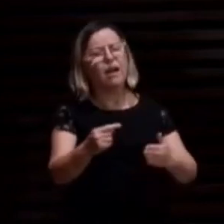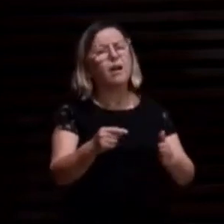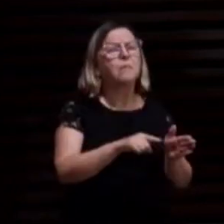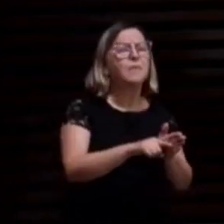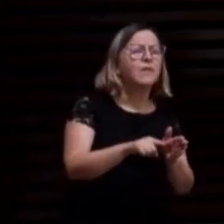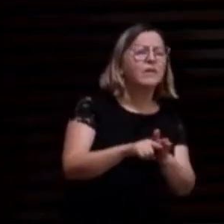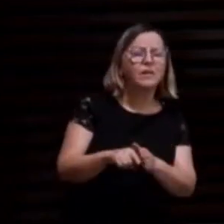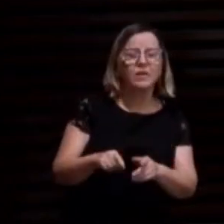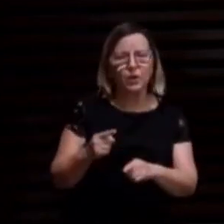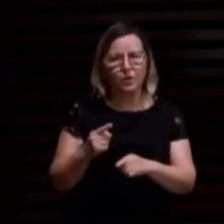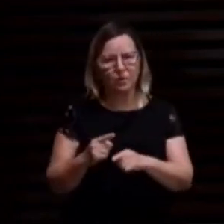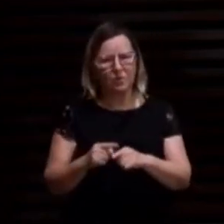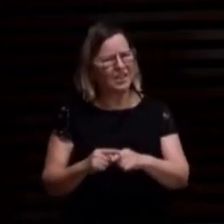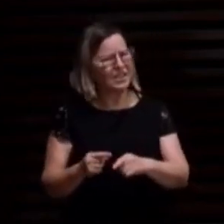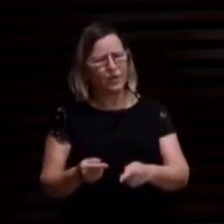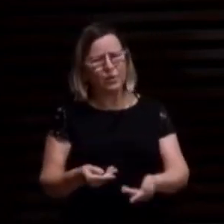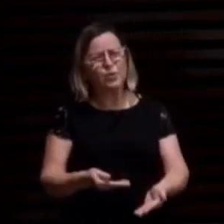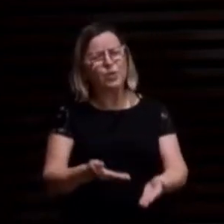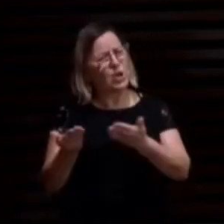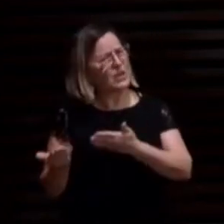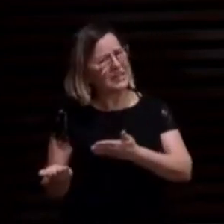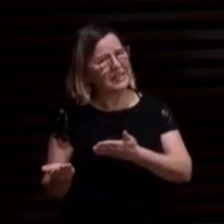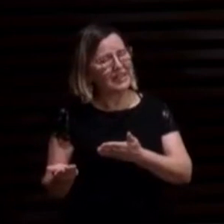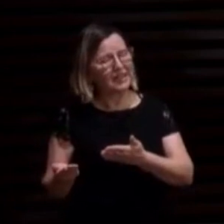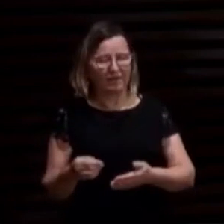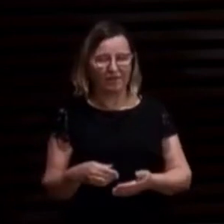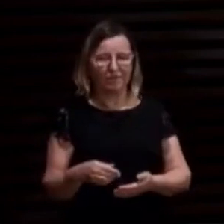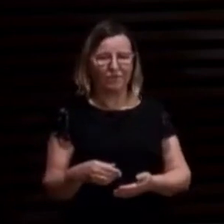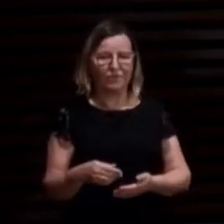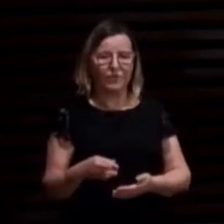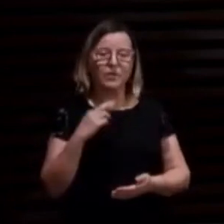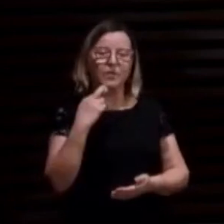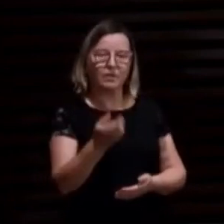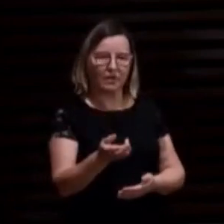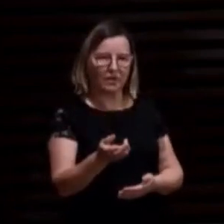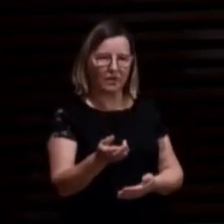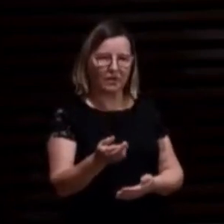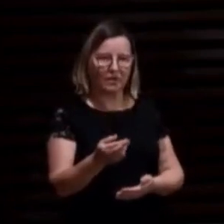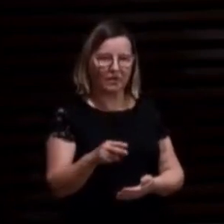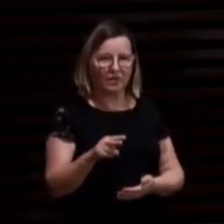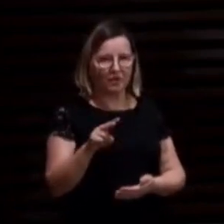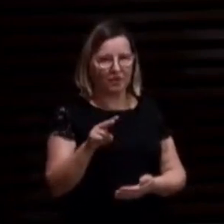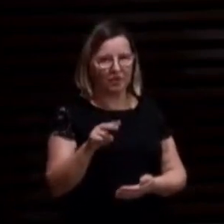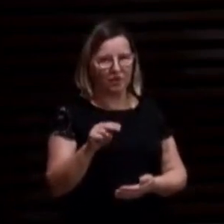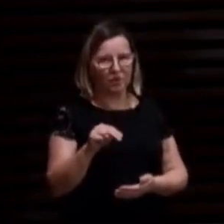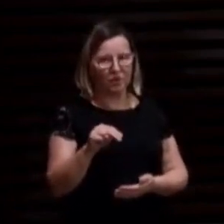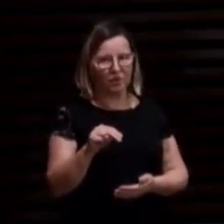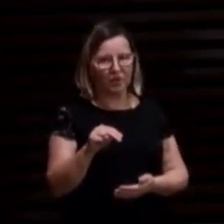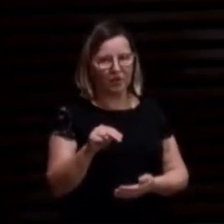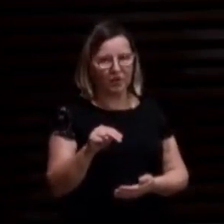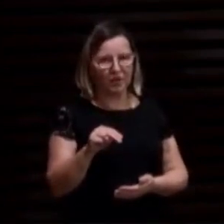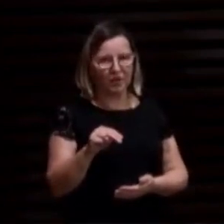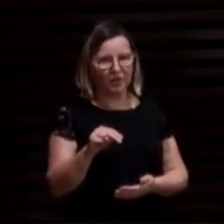perguntaram: por que não o trouxestes? Responderam eles: jamais alguém falou como